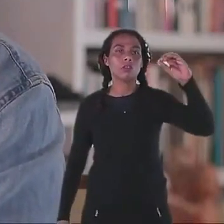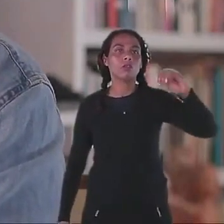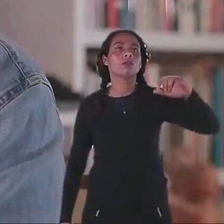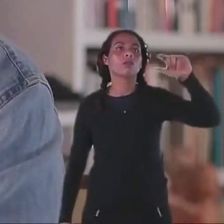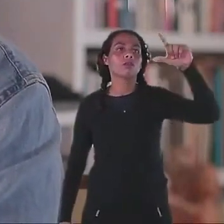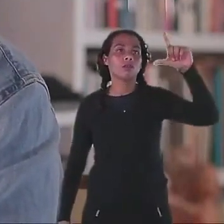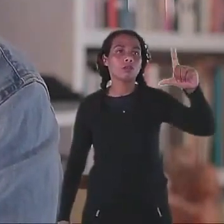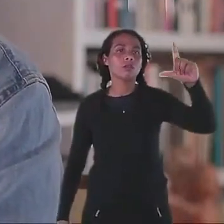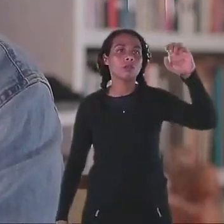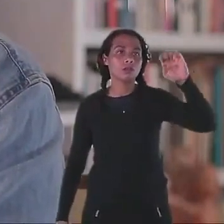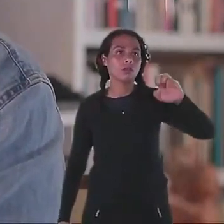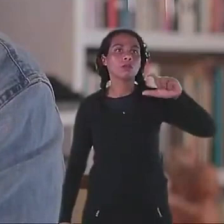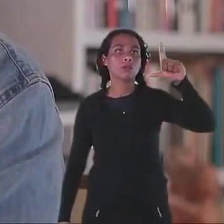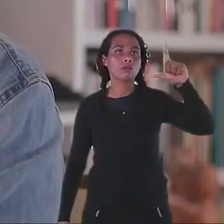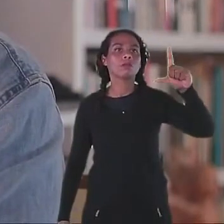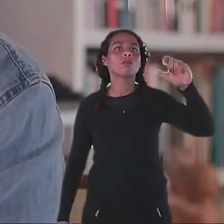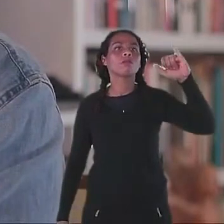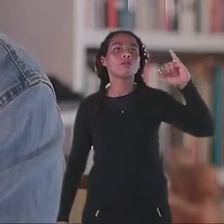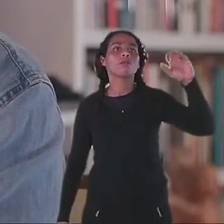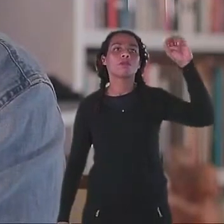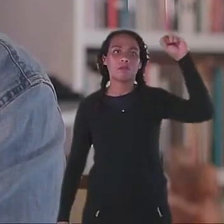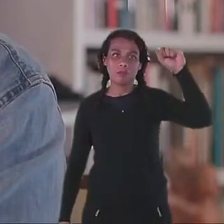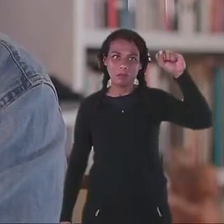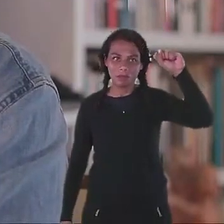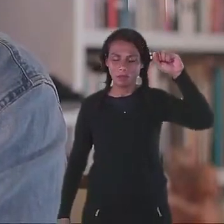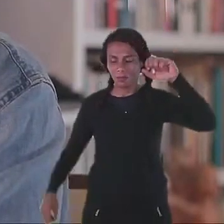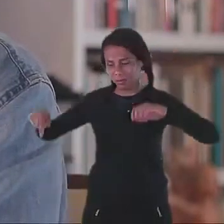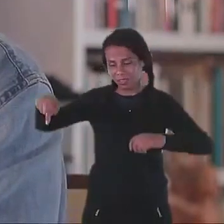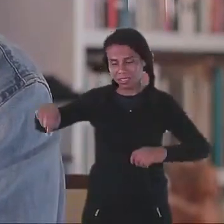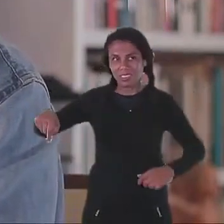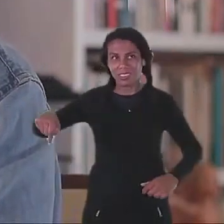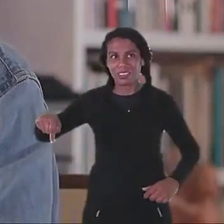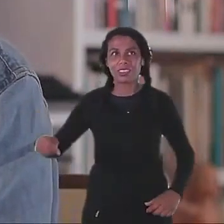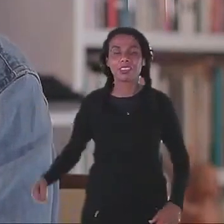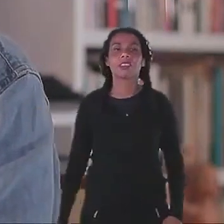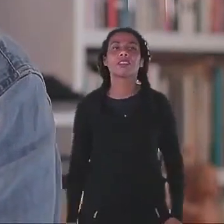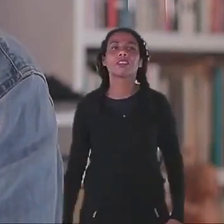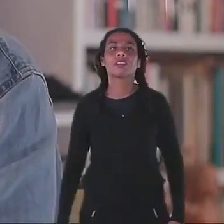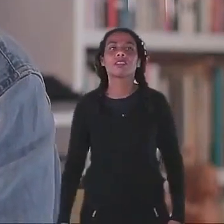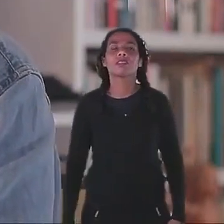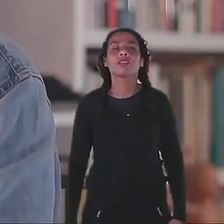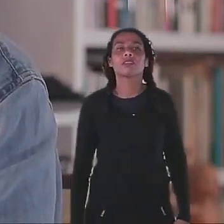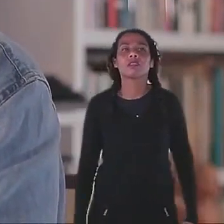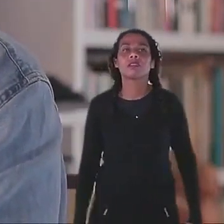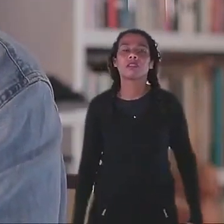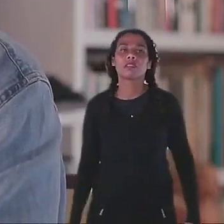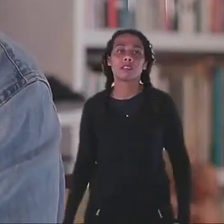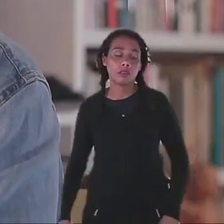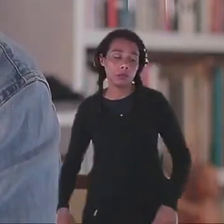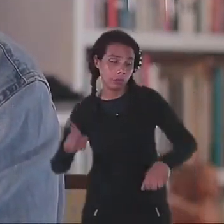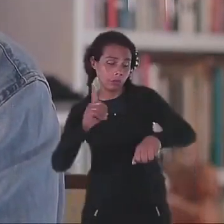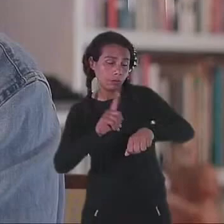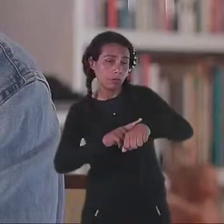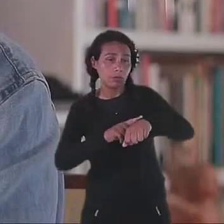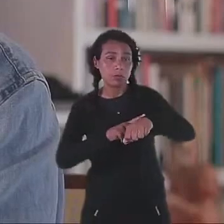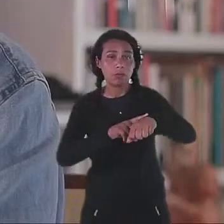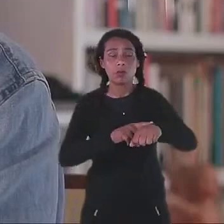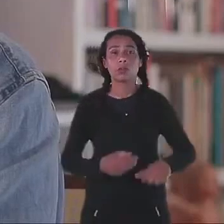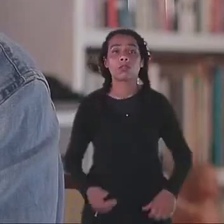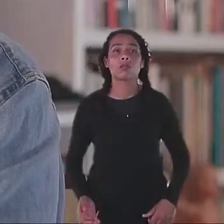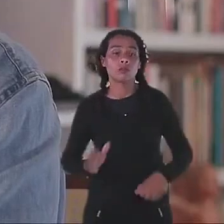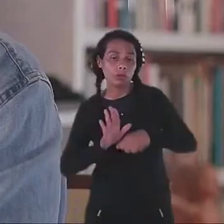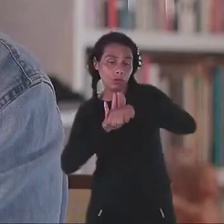Então, em primeiro lugar, bom dia, boa tarde ou boa noite, depende da hora que você estiver assistindo essa live logo depois que ela